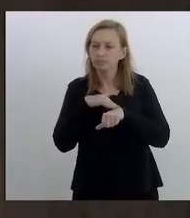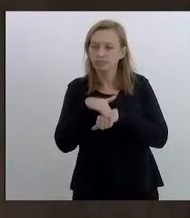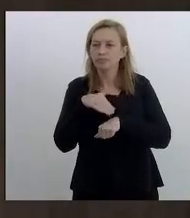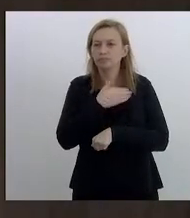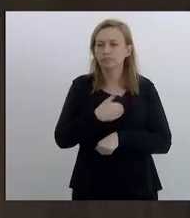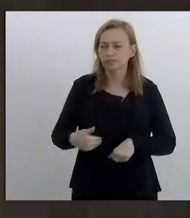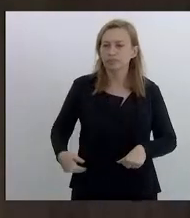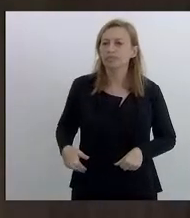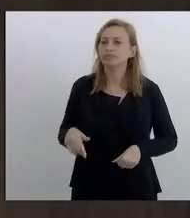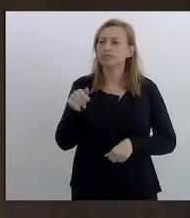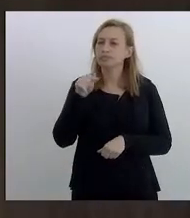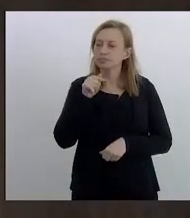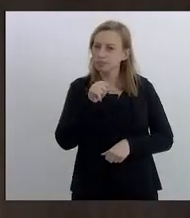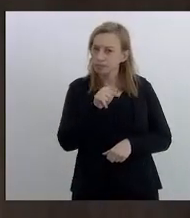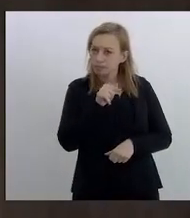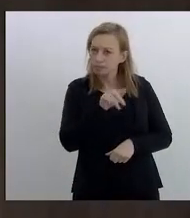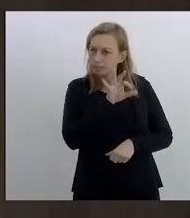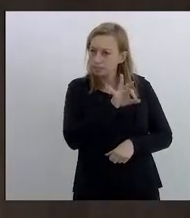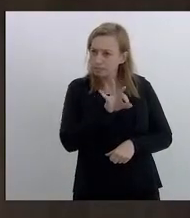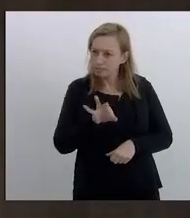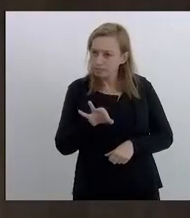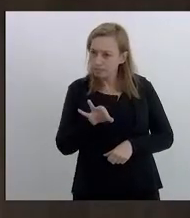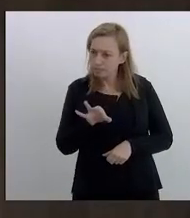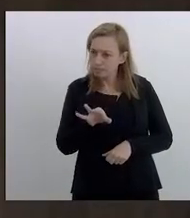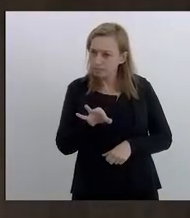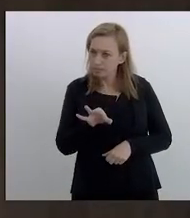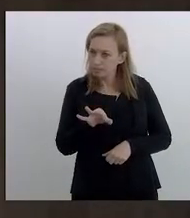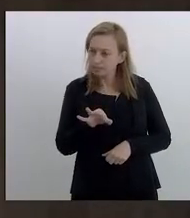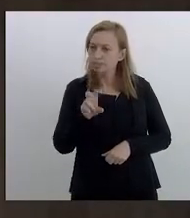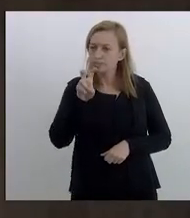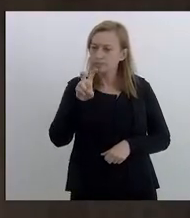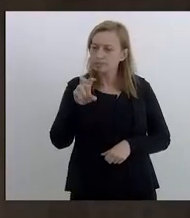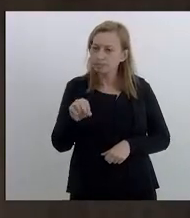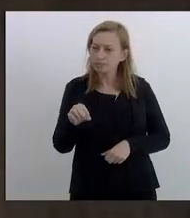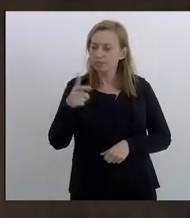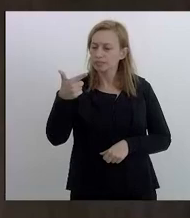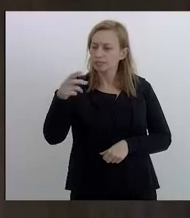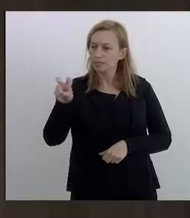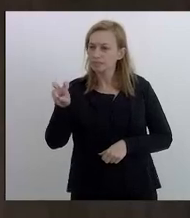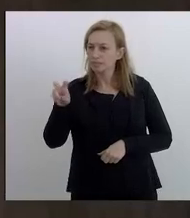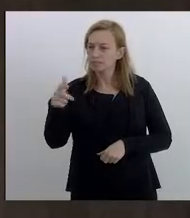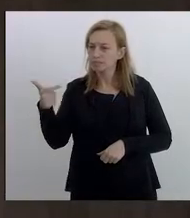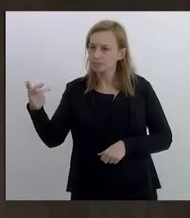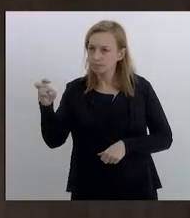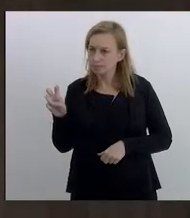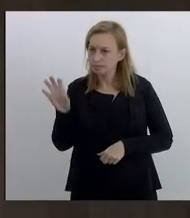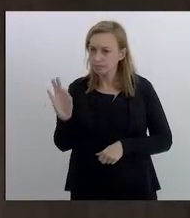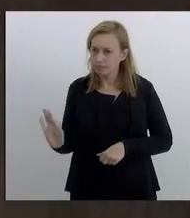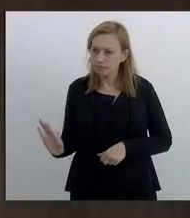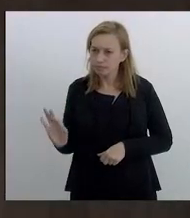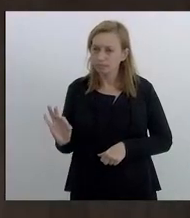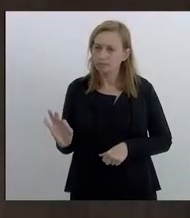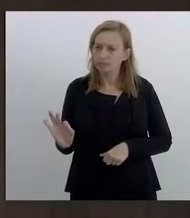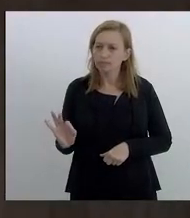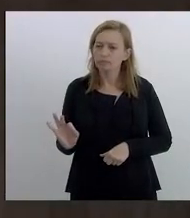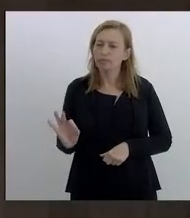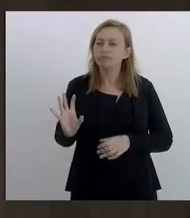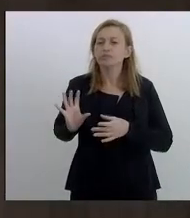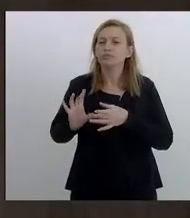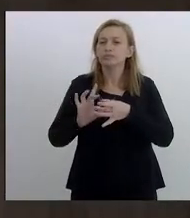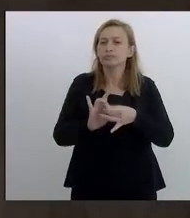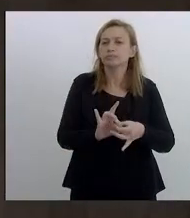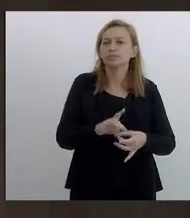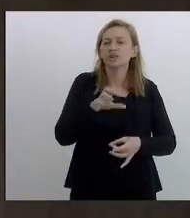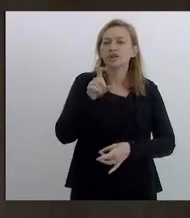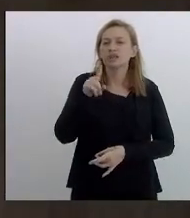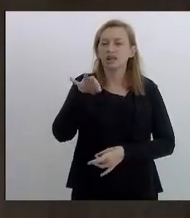que este percentual de 50, 25 e 25 seja vinculado a um